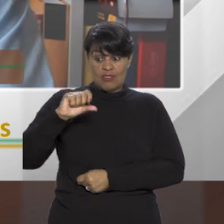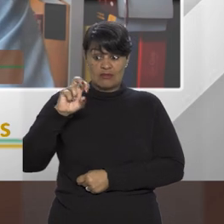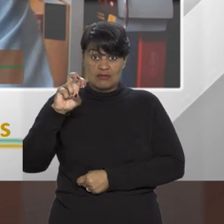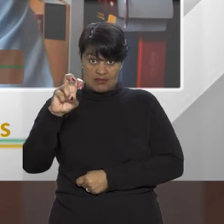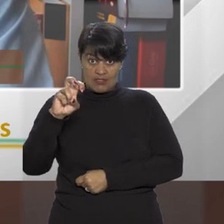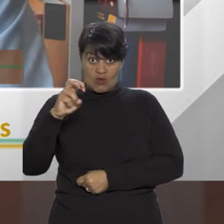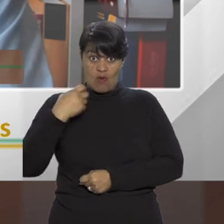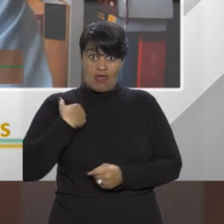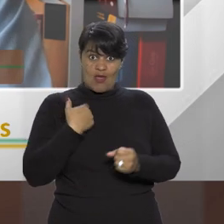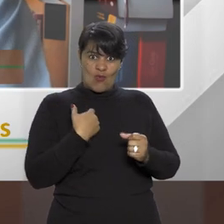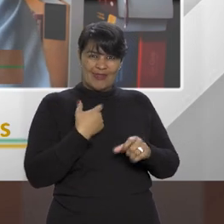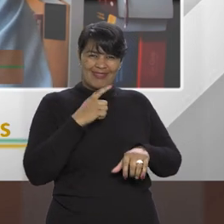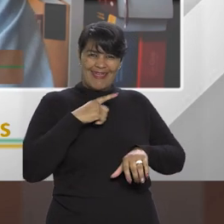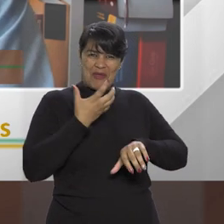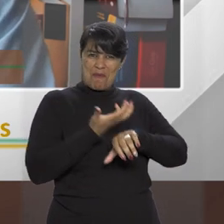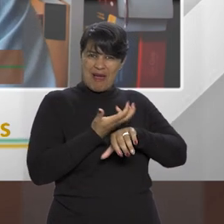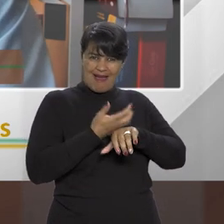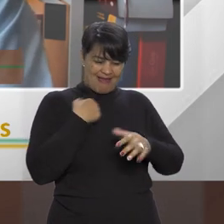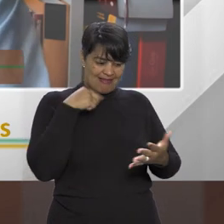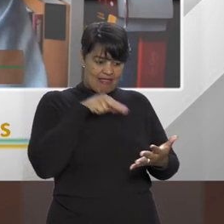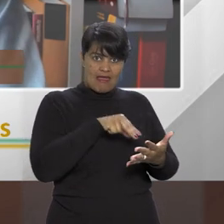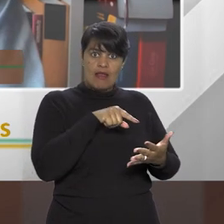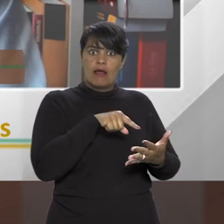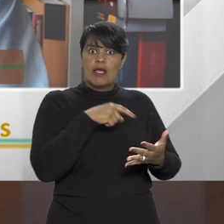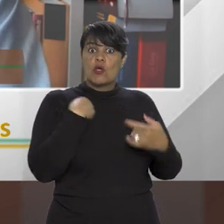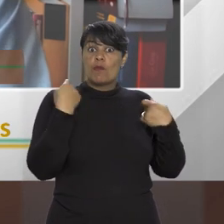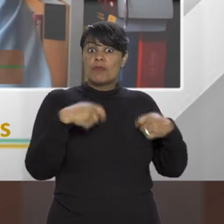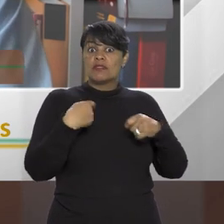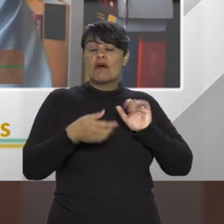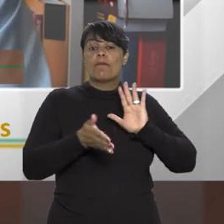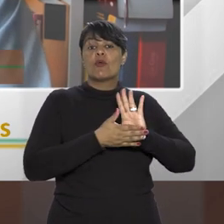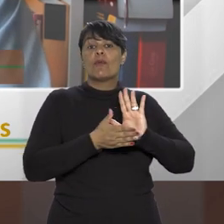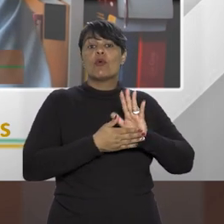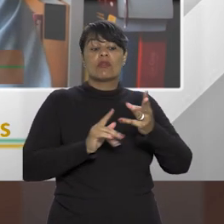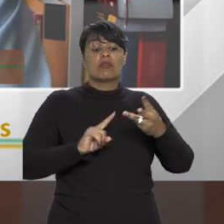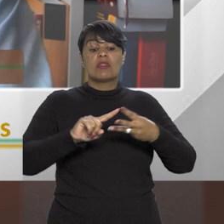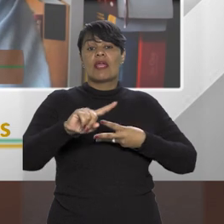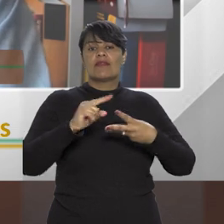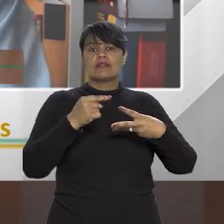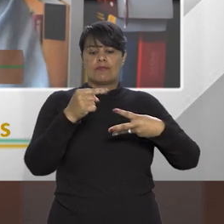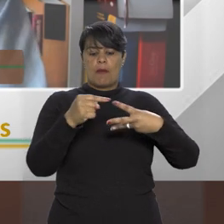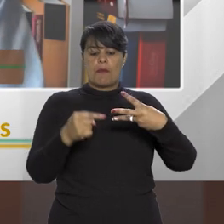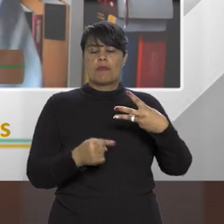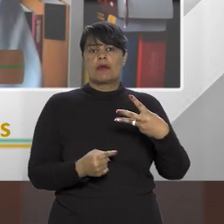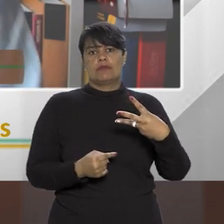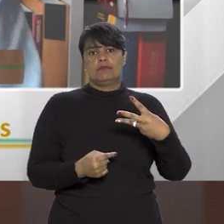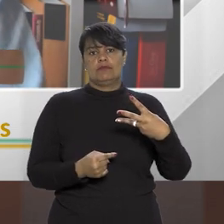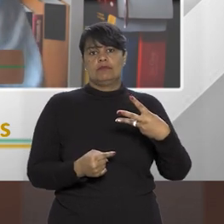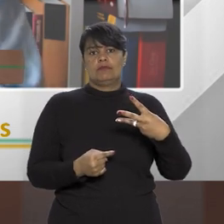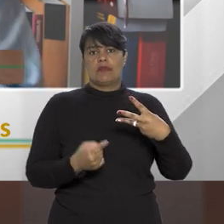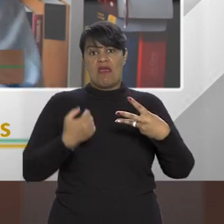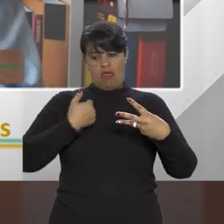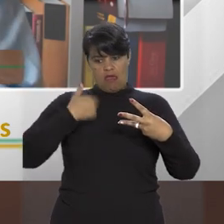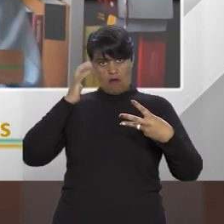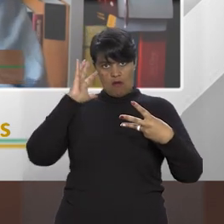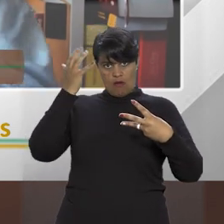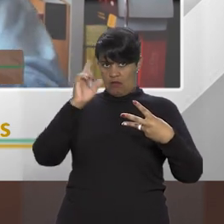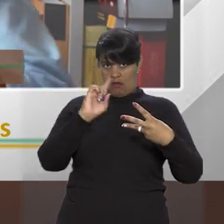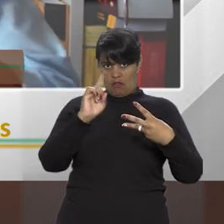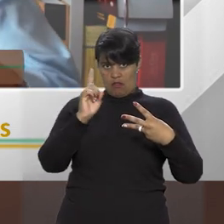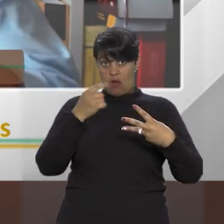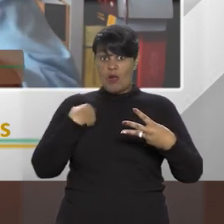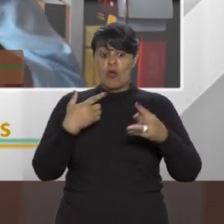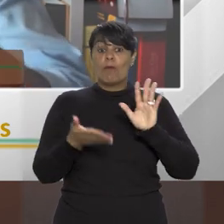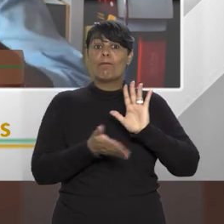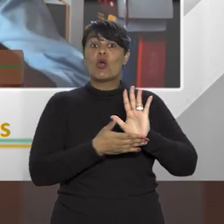justiça. Eu não tinha que resolver três problemas jurídicos, não. Eu tinha que propor três ações, que, como eu